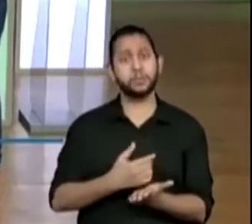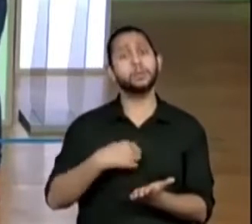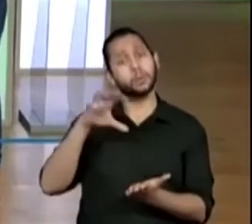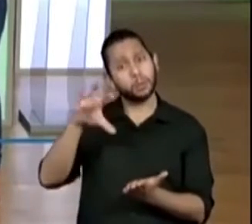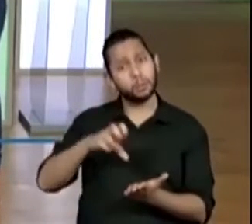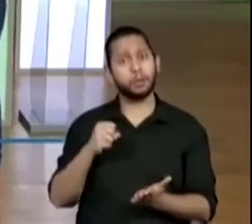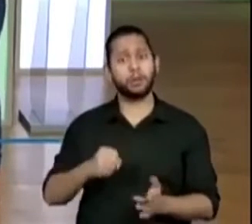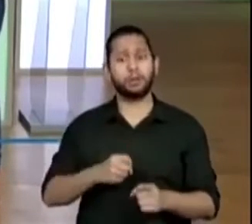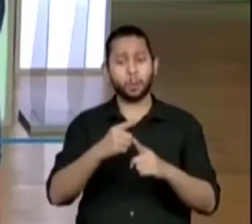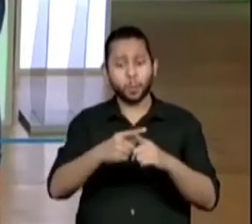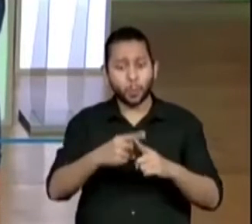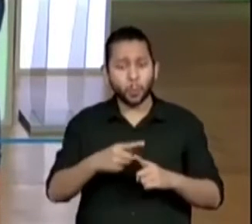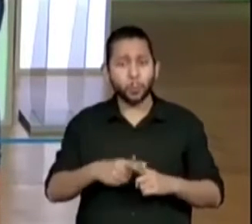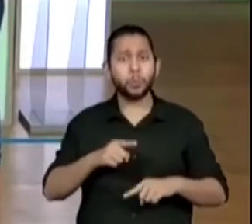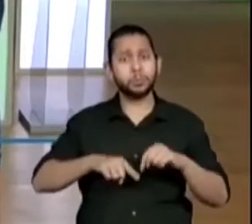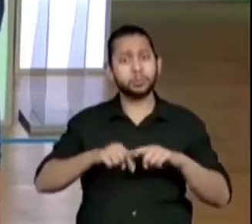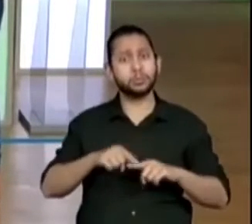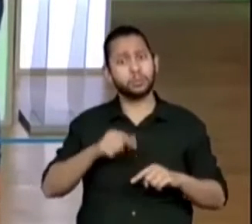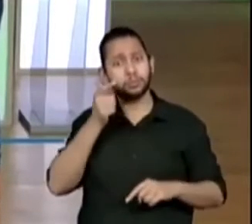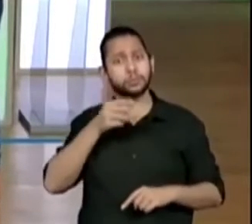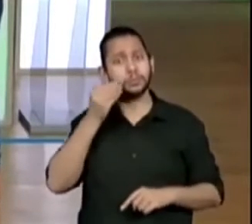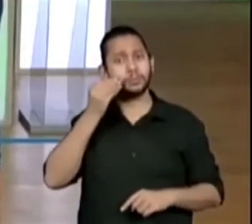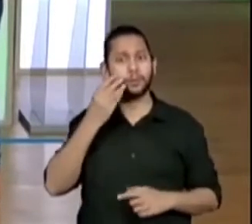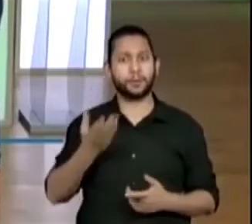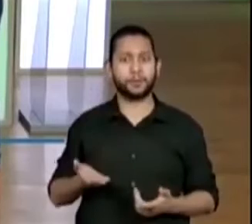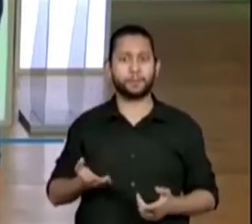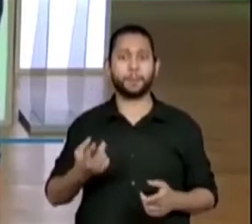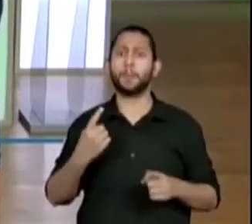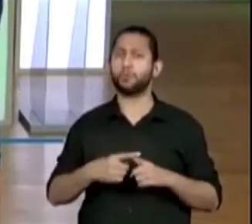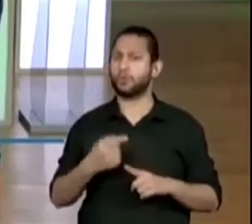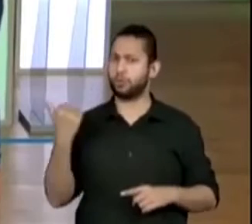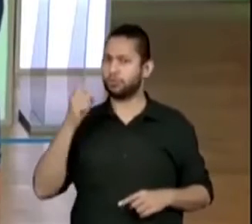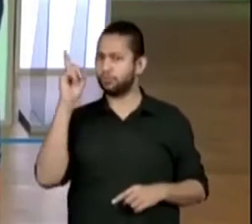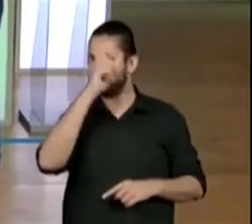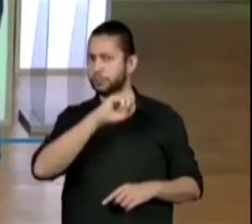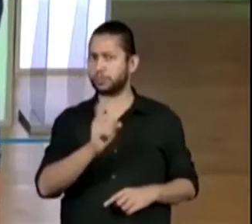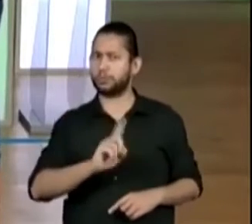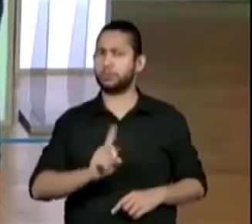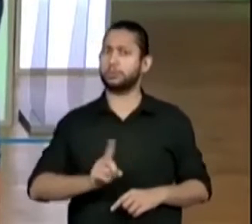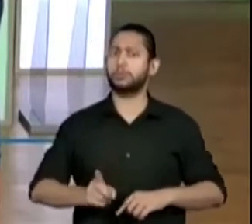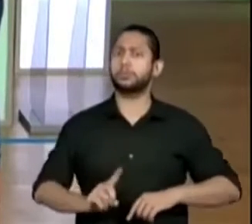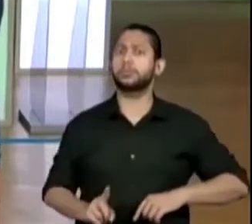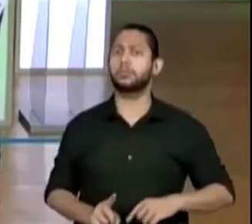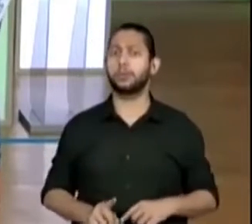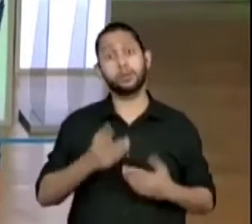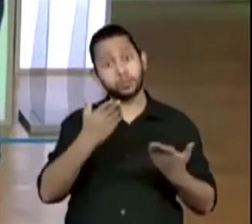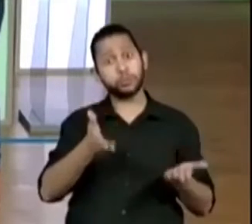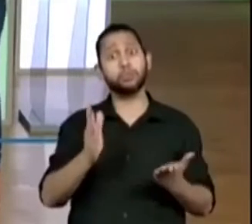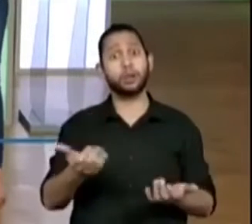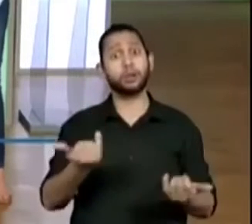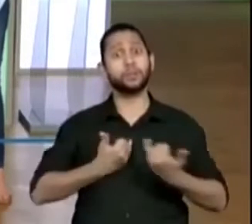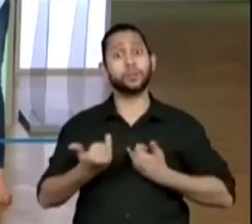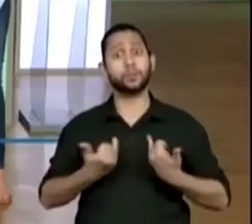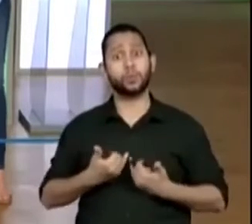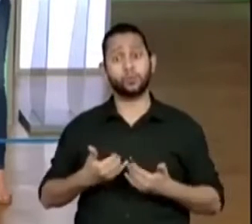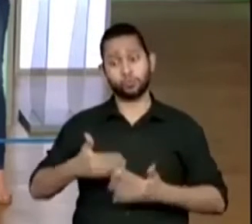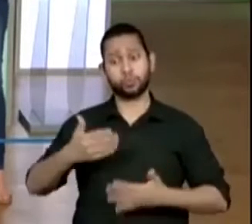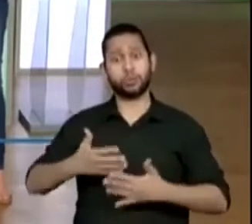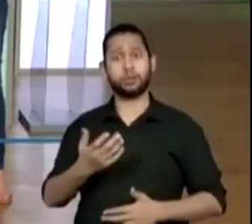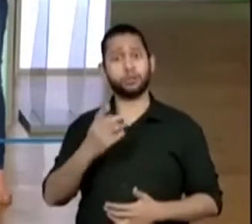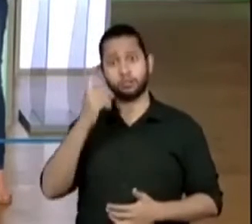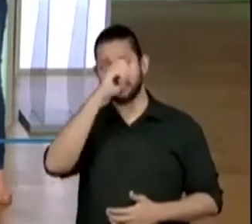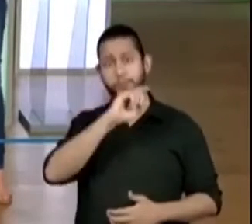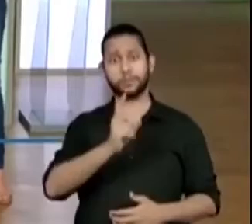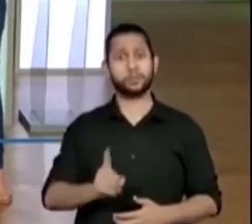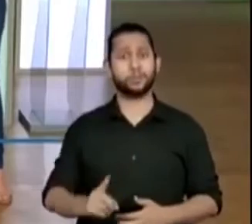resto das multiplicações do seu material. Até porque, vamos lá, não tá difícil. Não. né? Eles já falaram no chat que não está difícil,